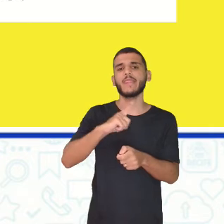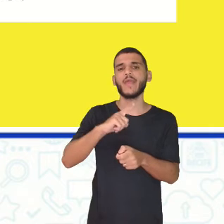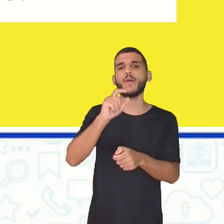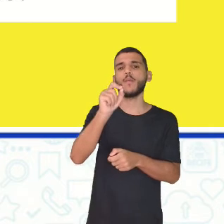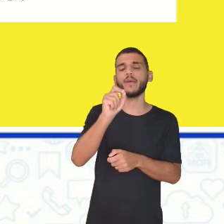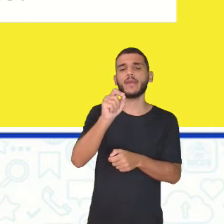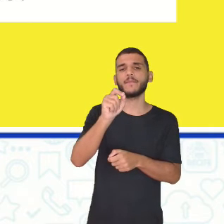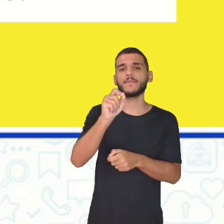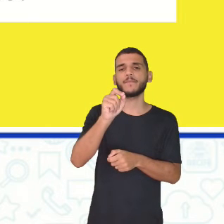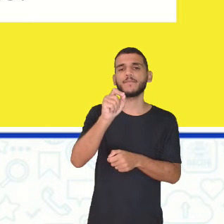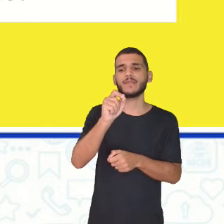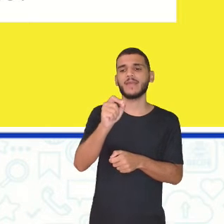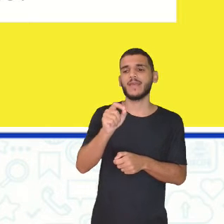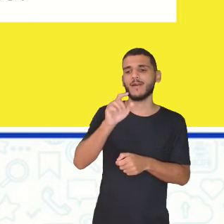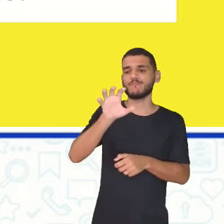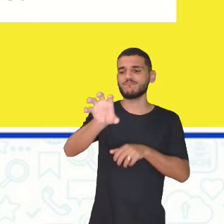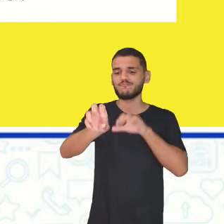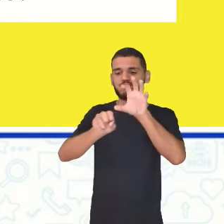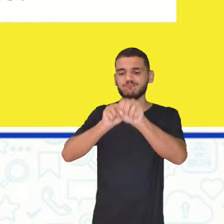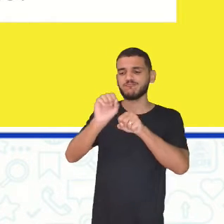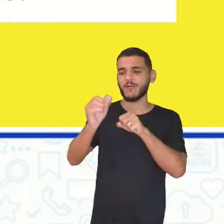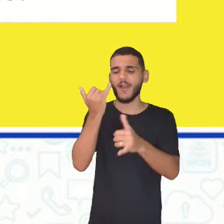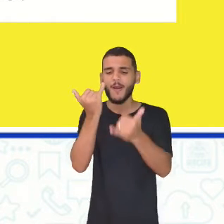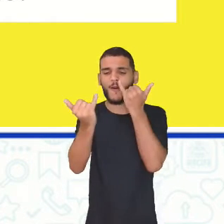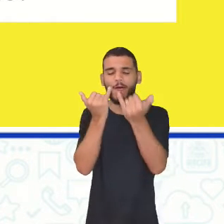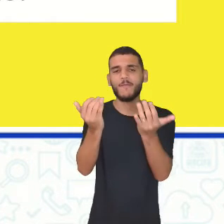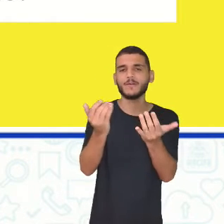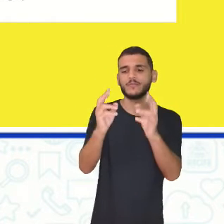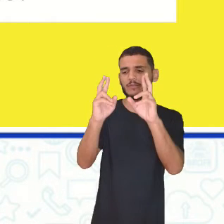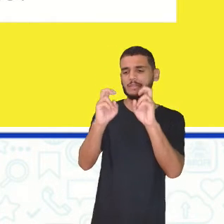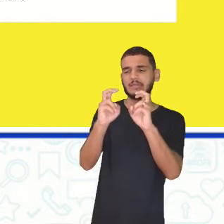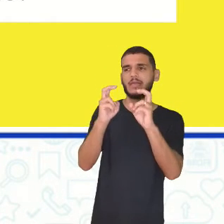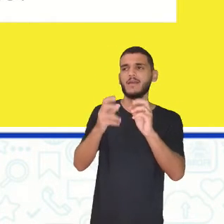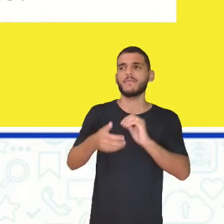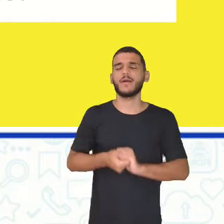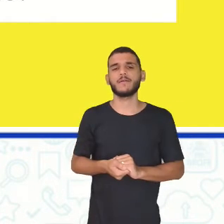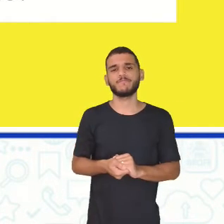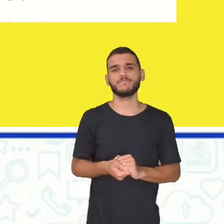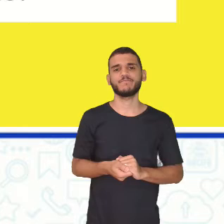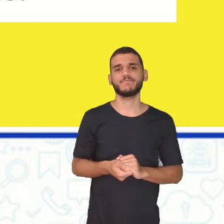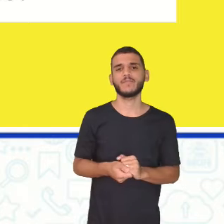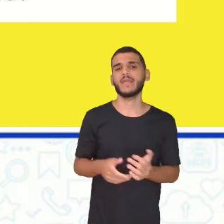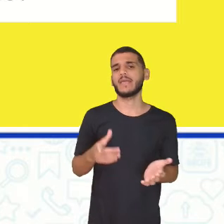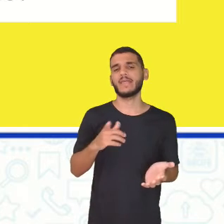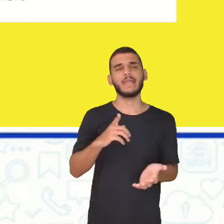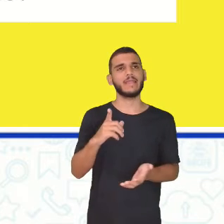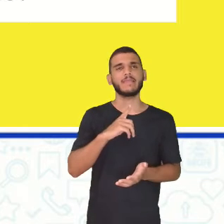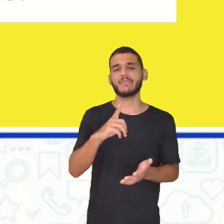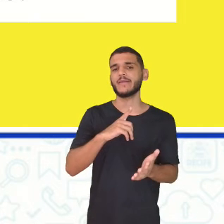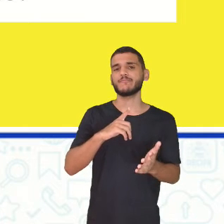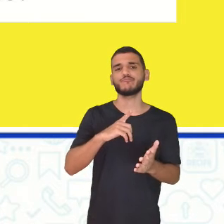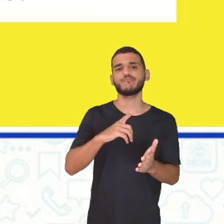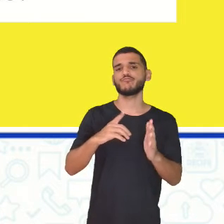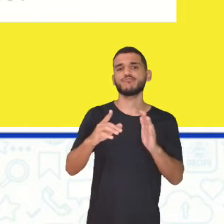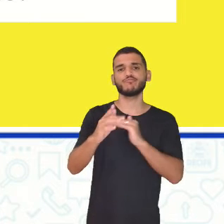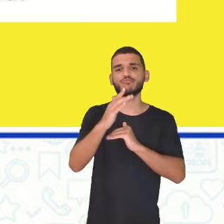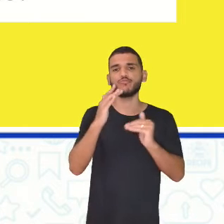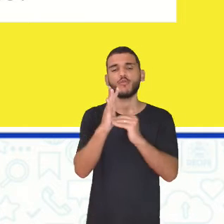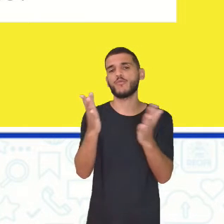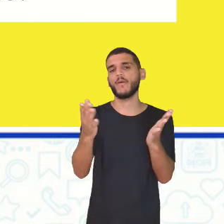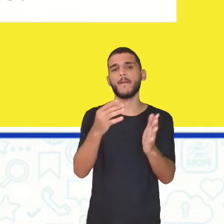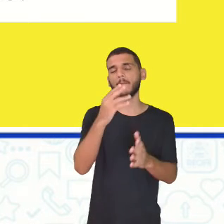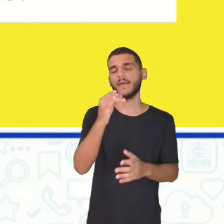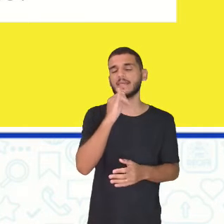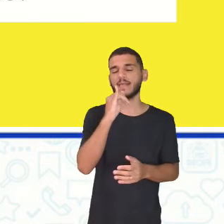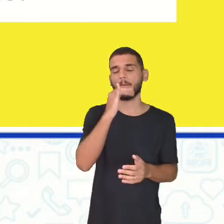um determinado assunto. No caso, direitos autorais da arte, e para isso convida,